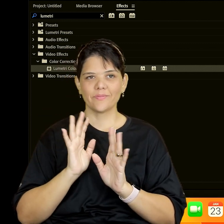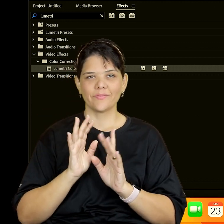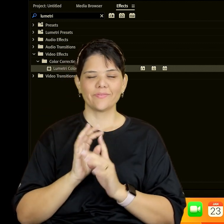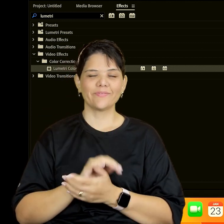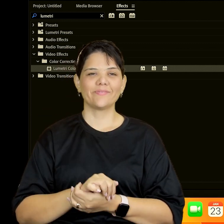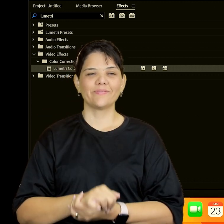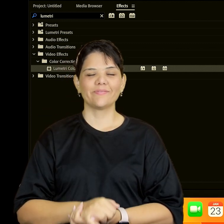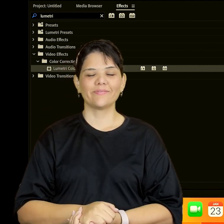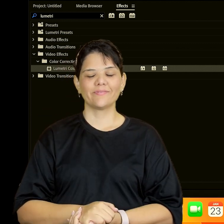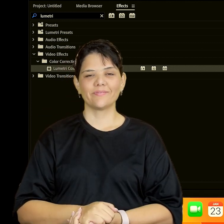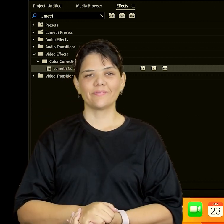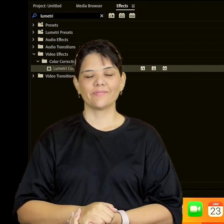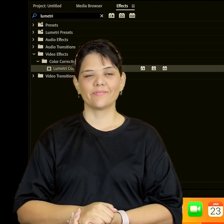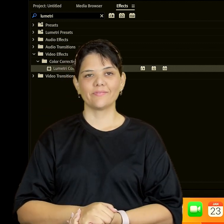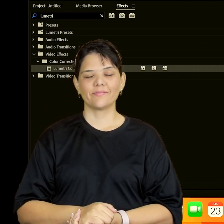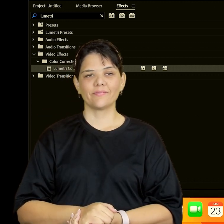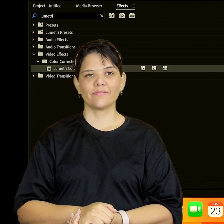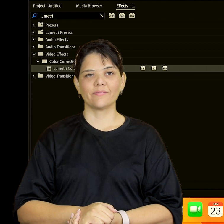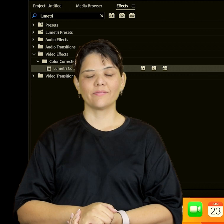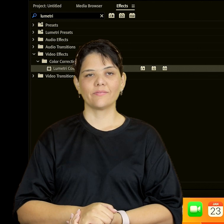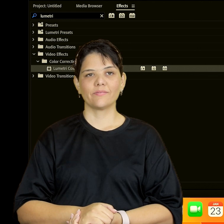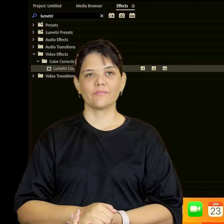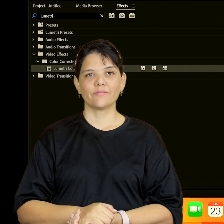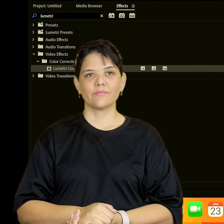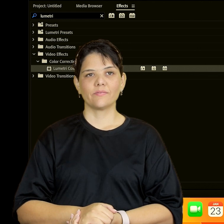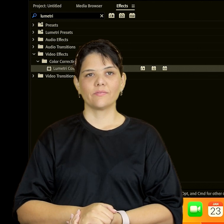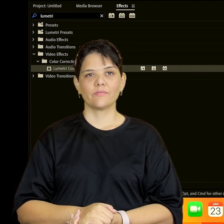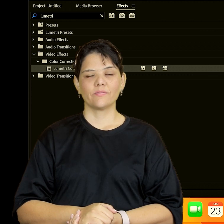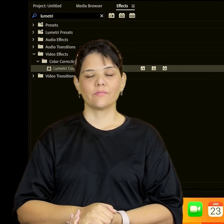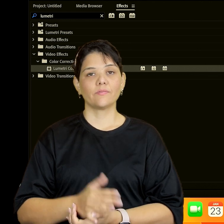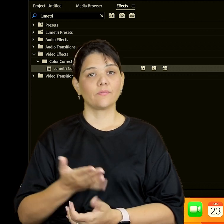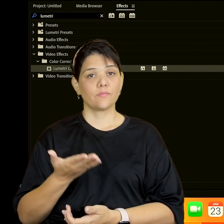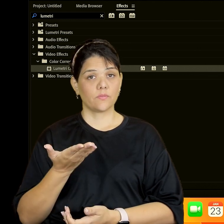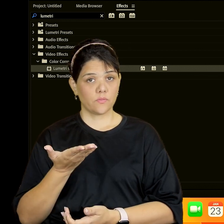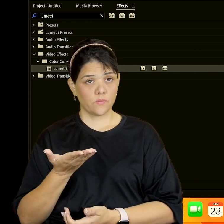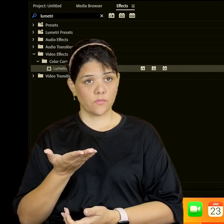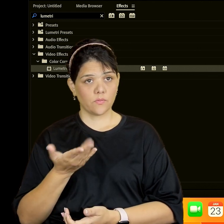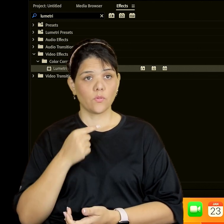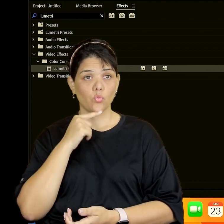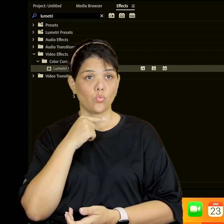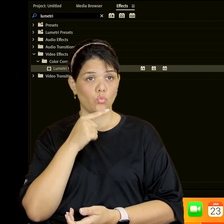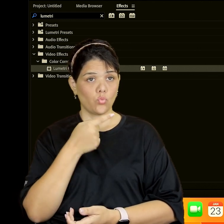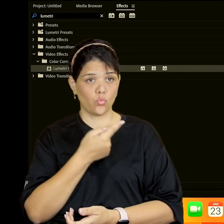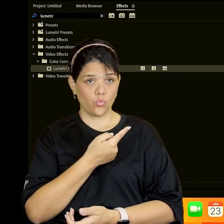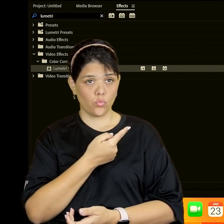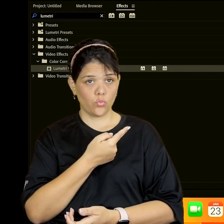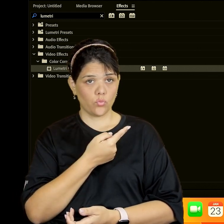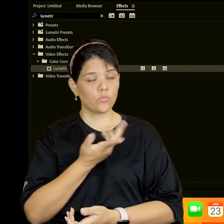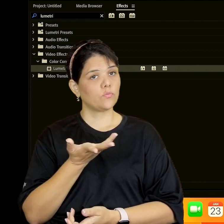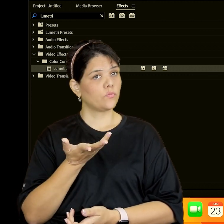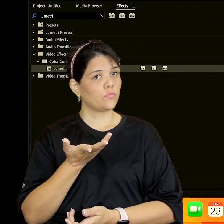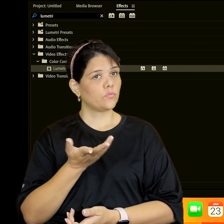E por aí vai. Tranquilo? Alguma dúvida em relação ao Premiere?